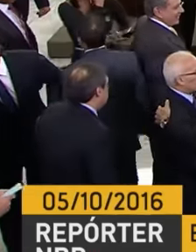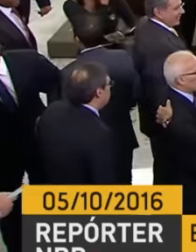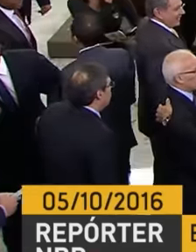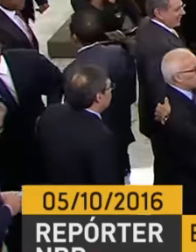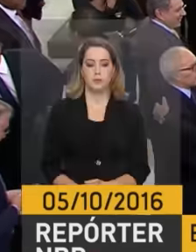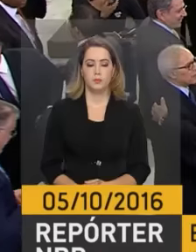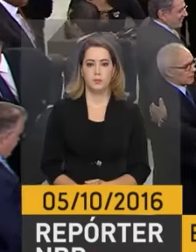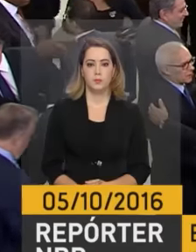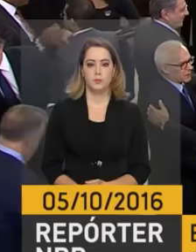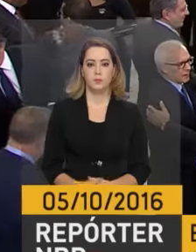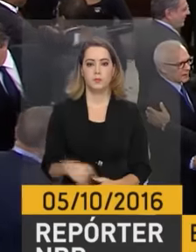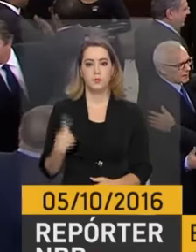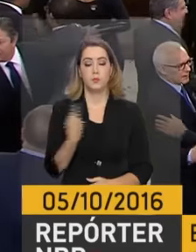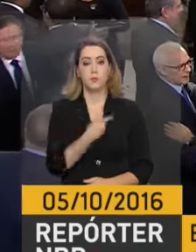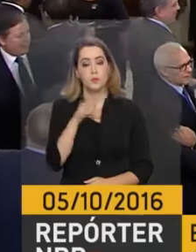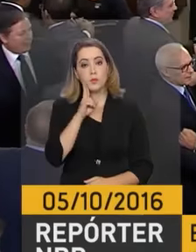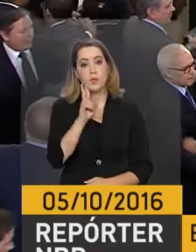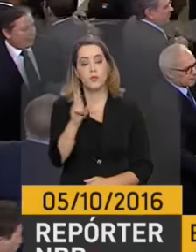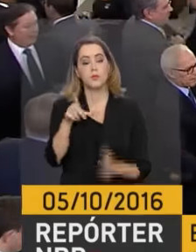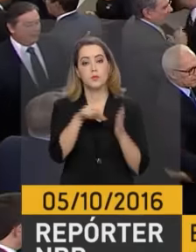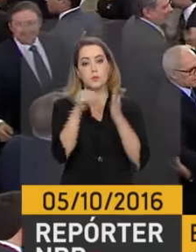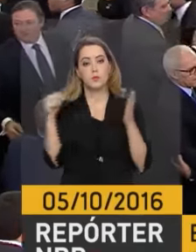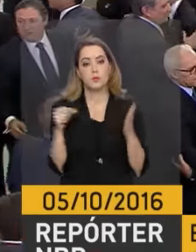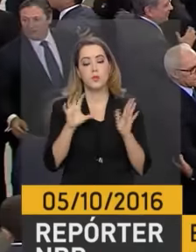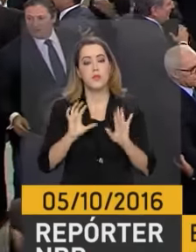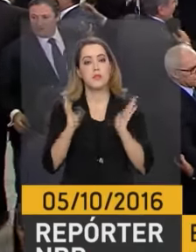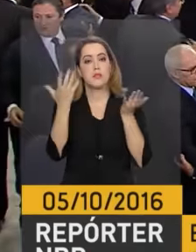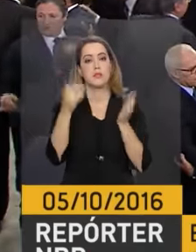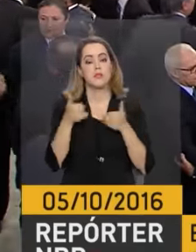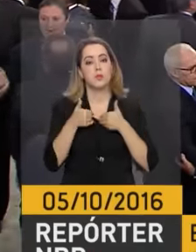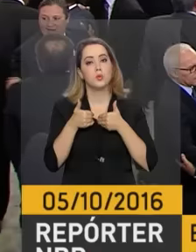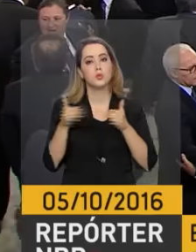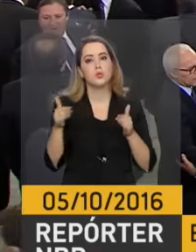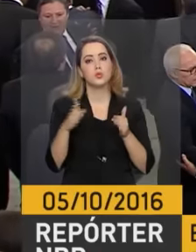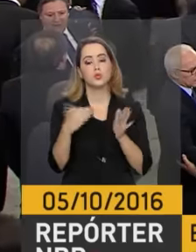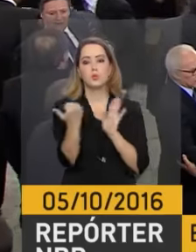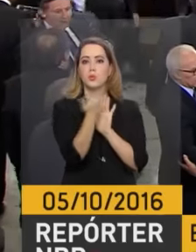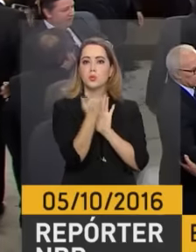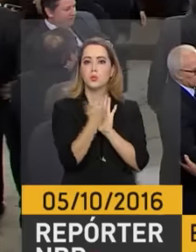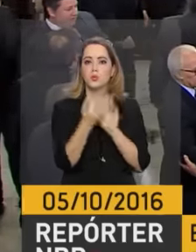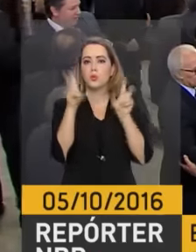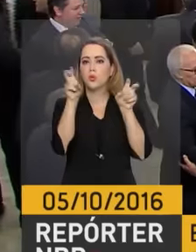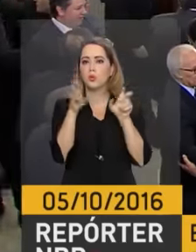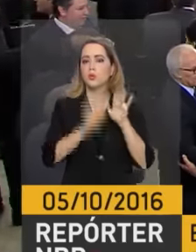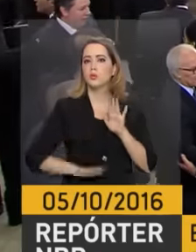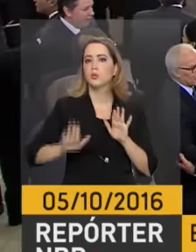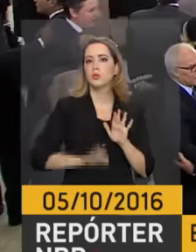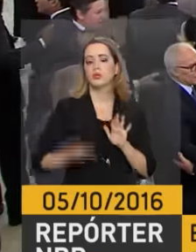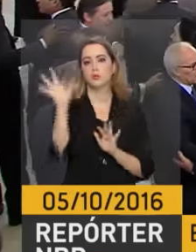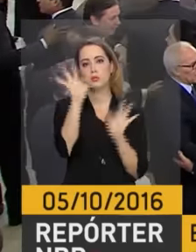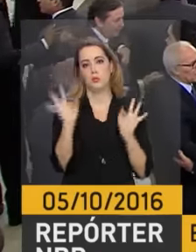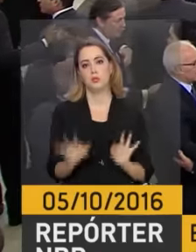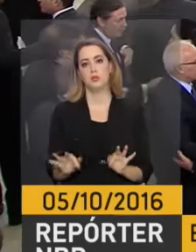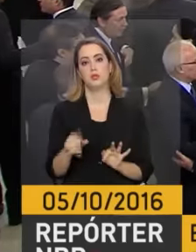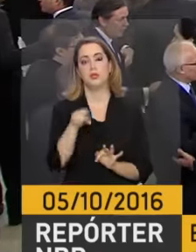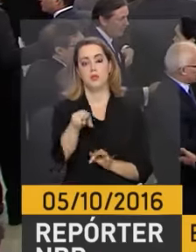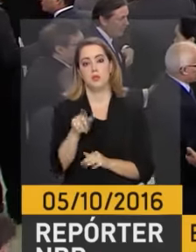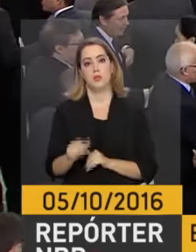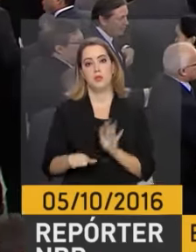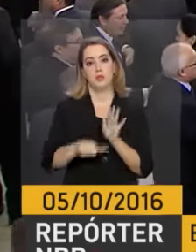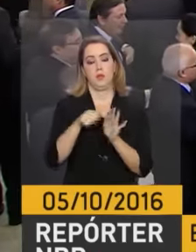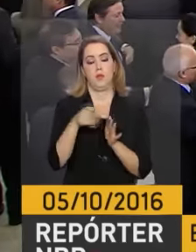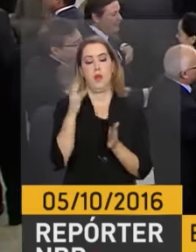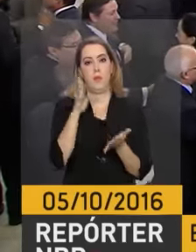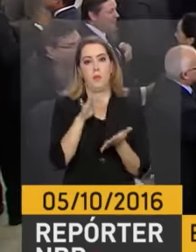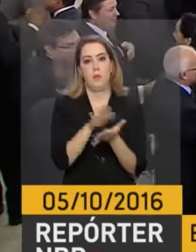Nós acompanhamos ao vivo do Palácio do Planalto a cerimônia de lançamento do programa Criança Feliz, programa que terá a primeira-dama Marcela Temer